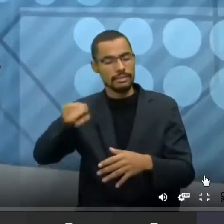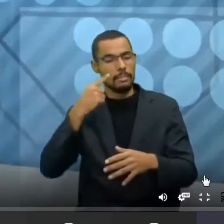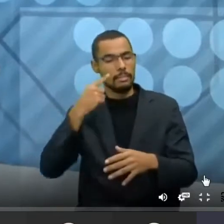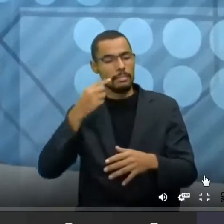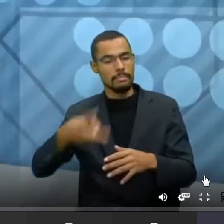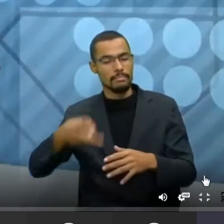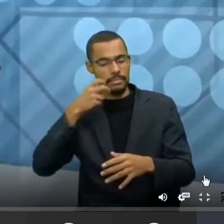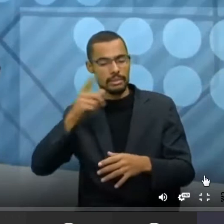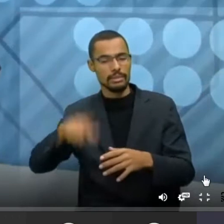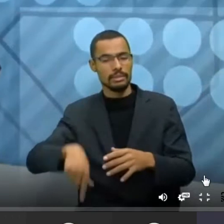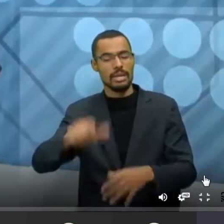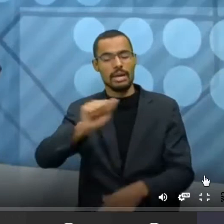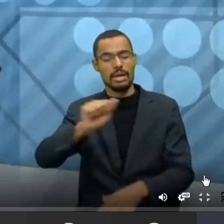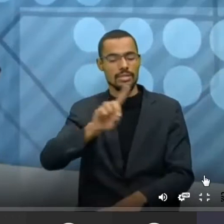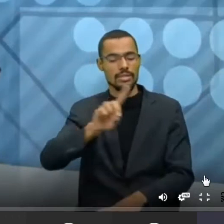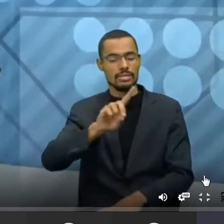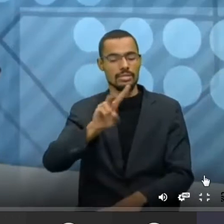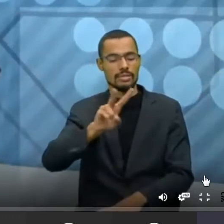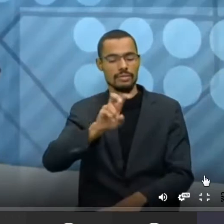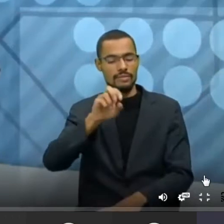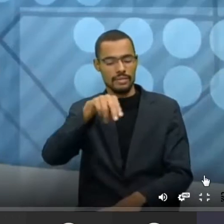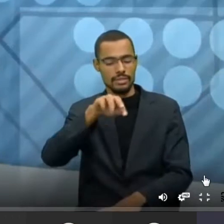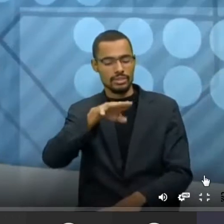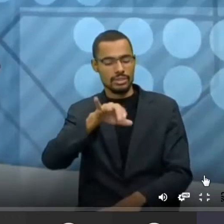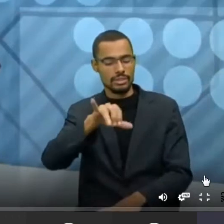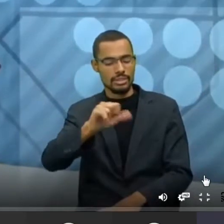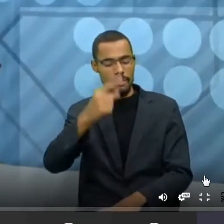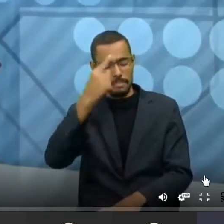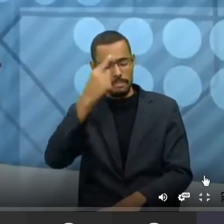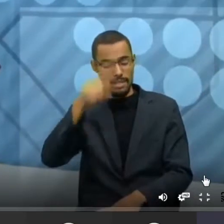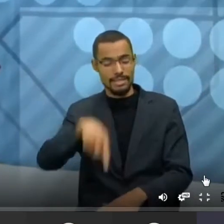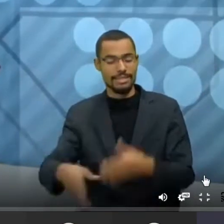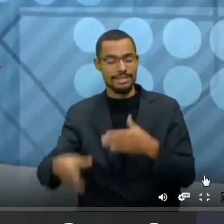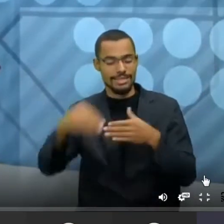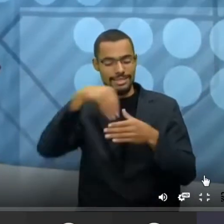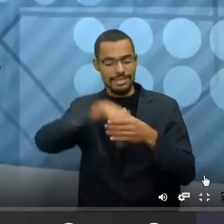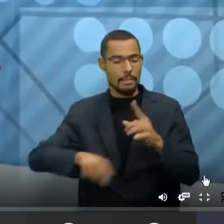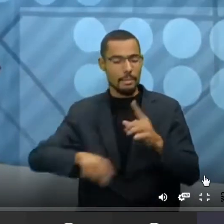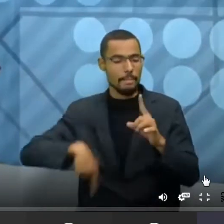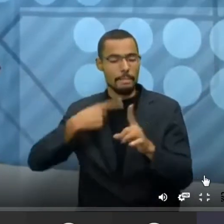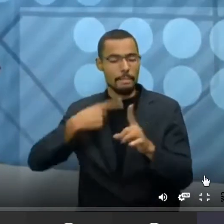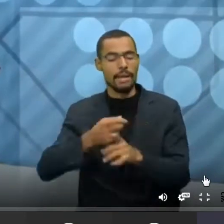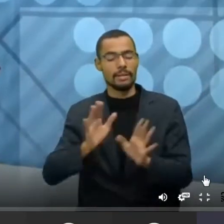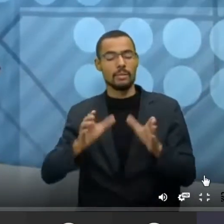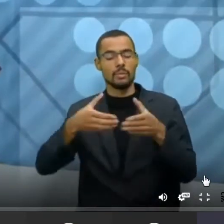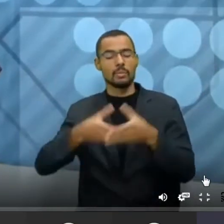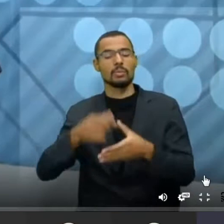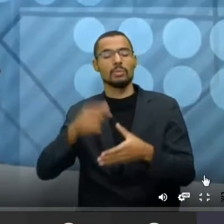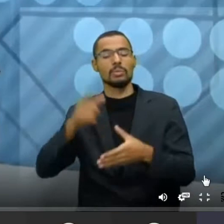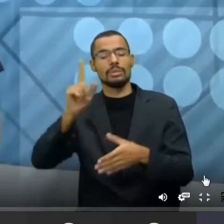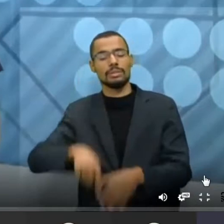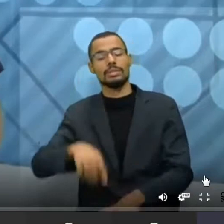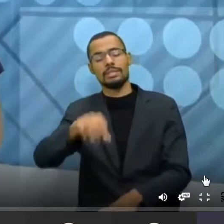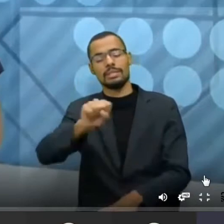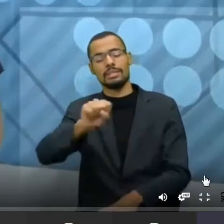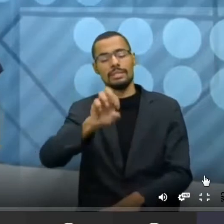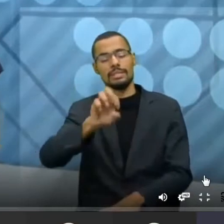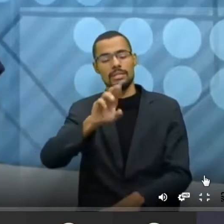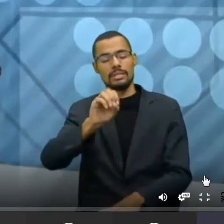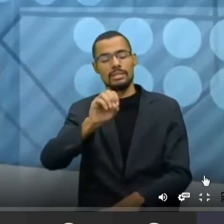região adventícia, que é a mais externa ali, que possui uma membrana que nós chamamos de serosa